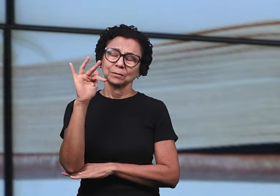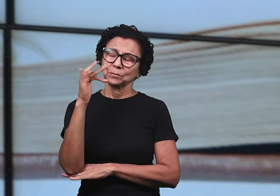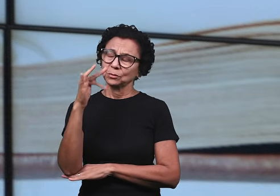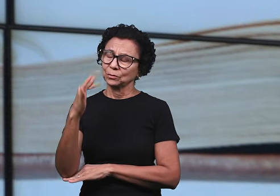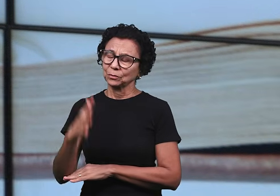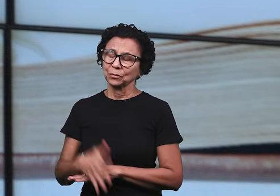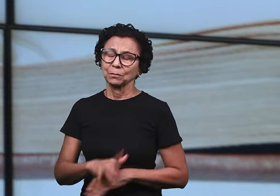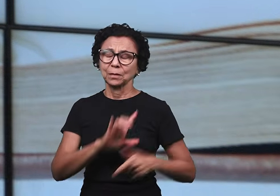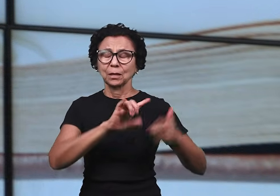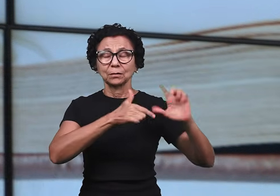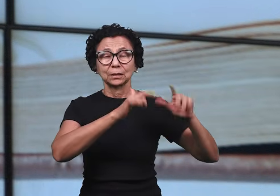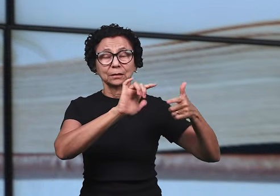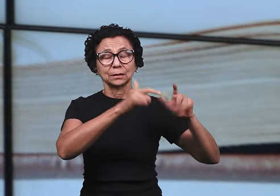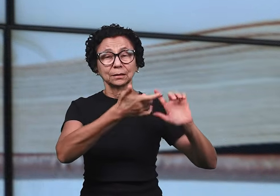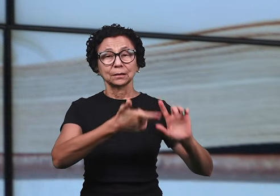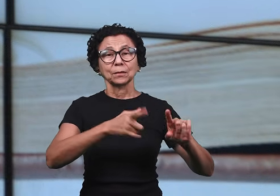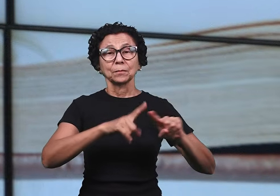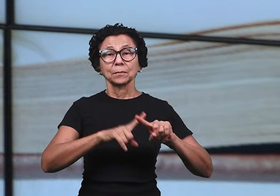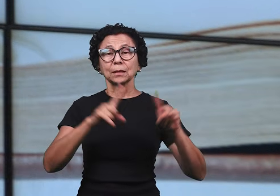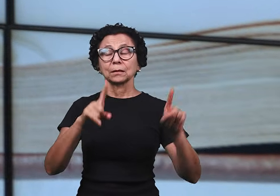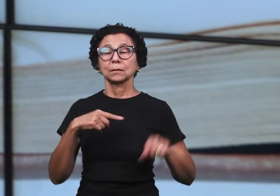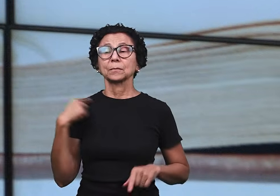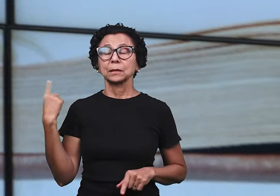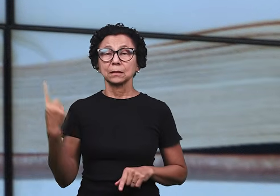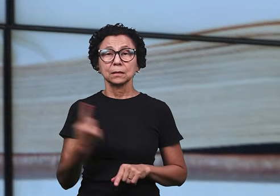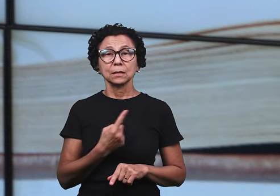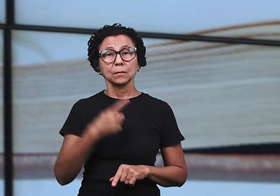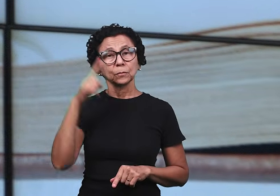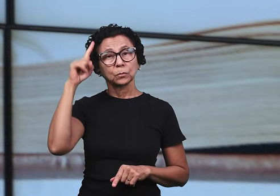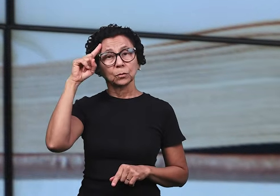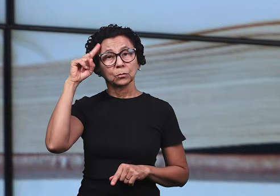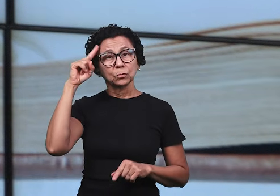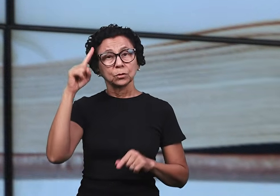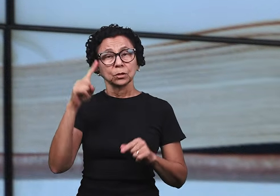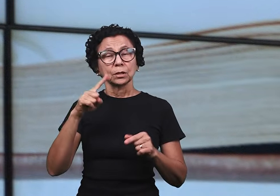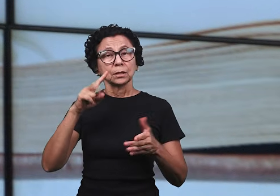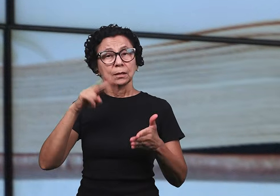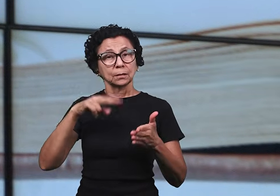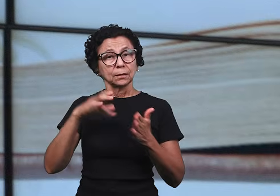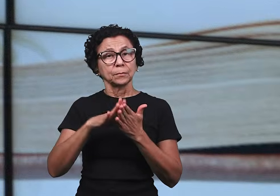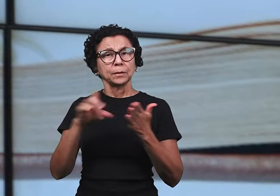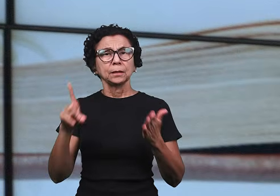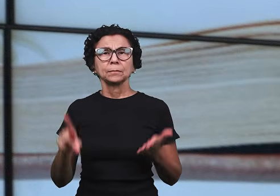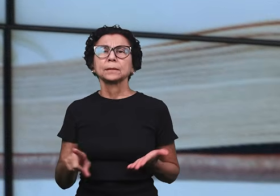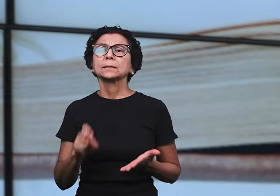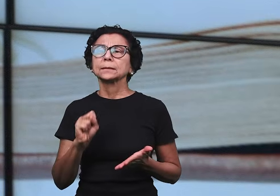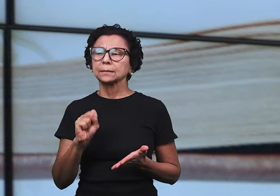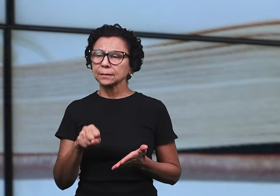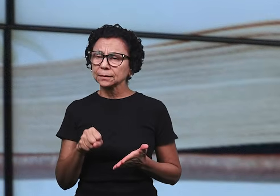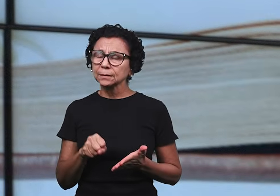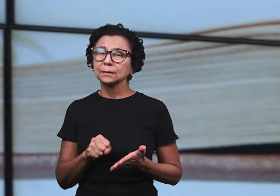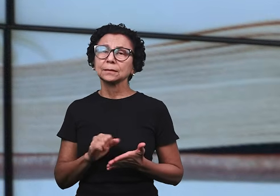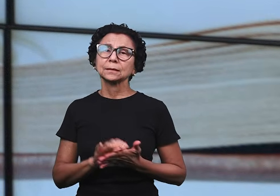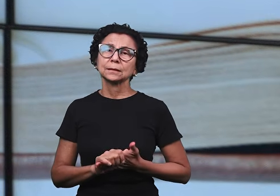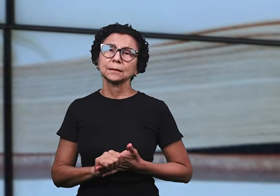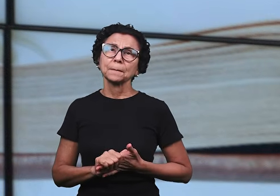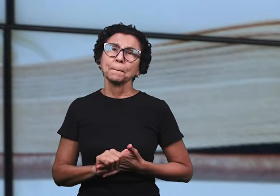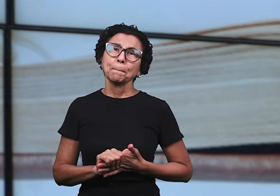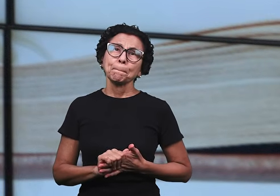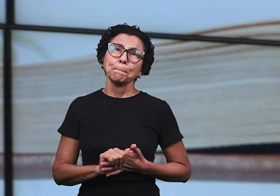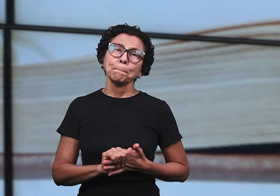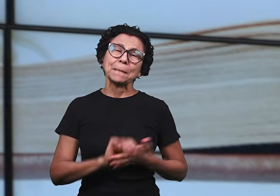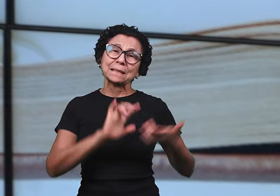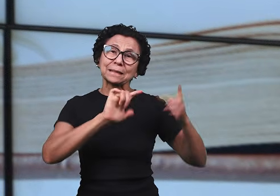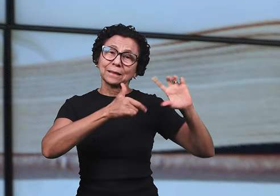que é verdadeiro, como verdadeiro adorador. Nós precisamos ler a Bíblia todos os dias? Claro que precisamos, mas isso é